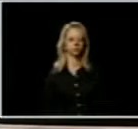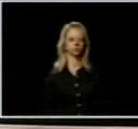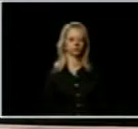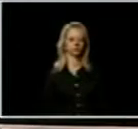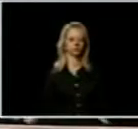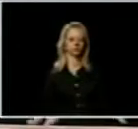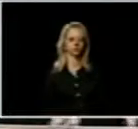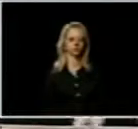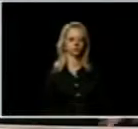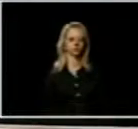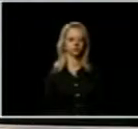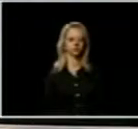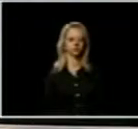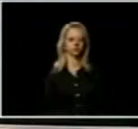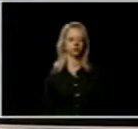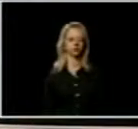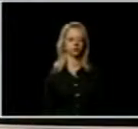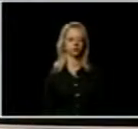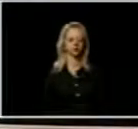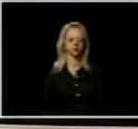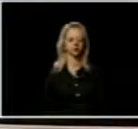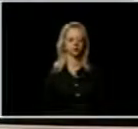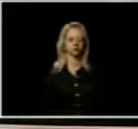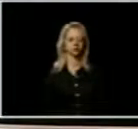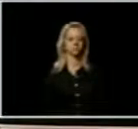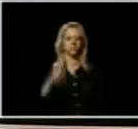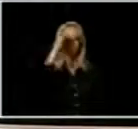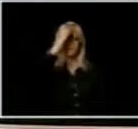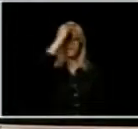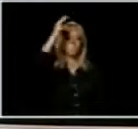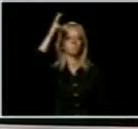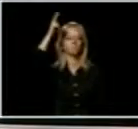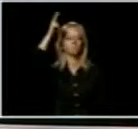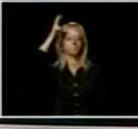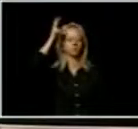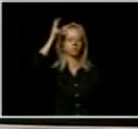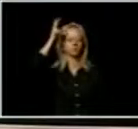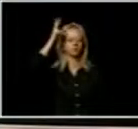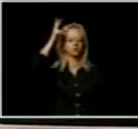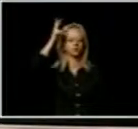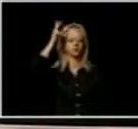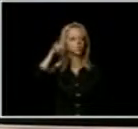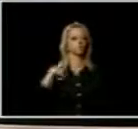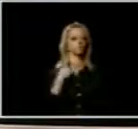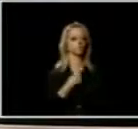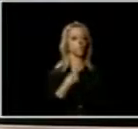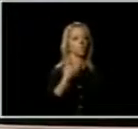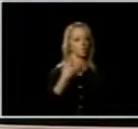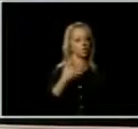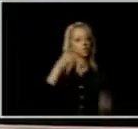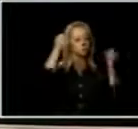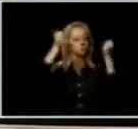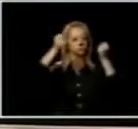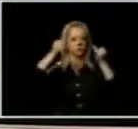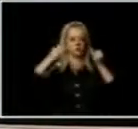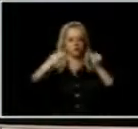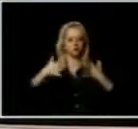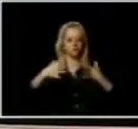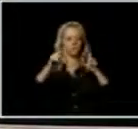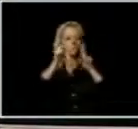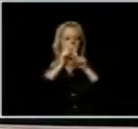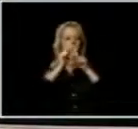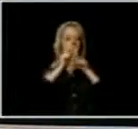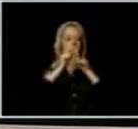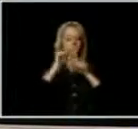prefeito deslocar essa diretora. Nós queremos explicações acerca dessa questão. E